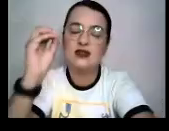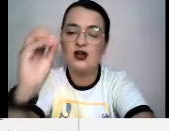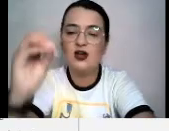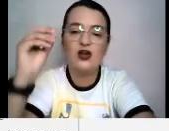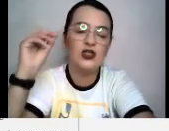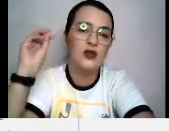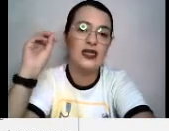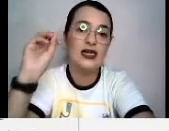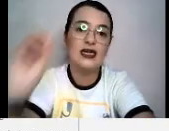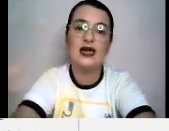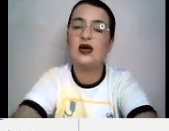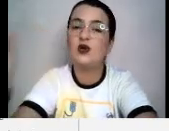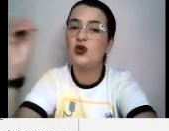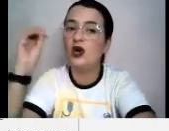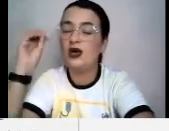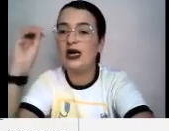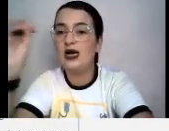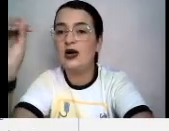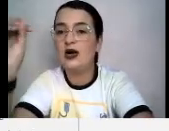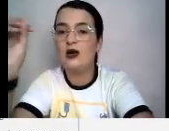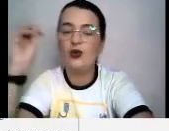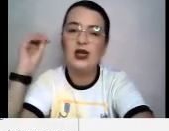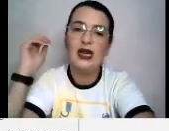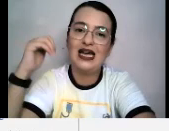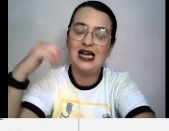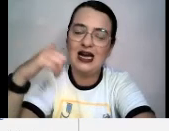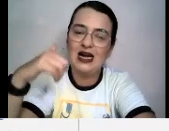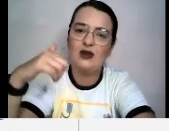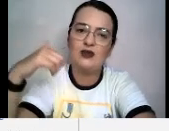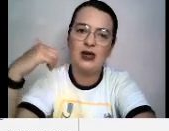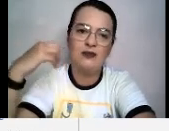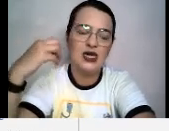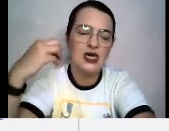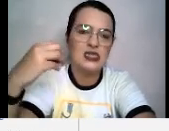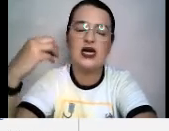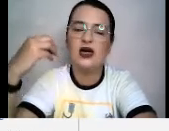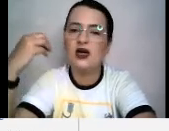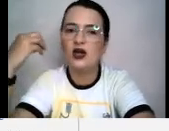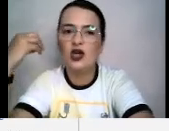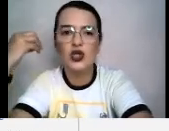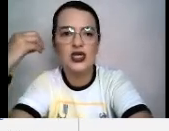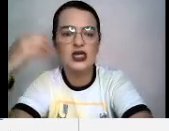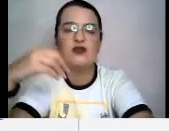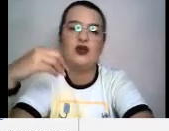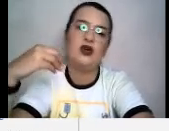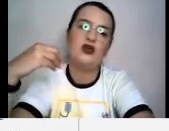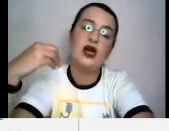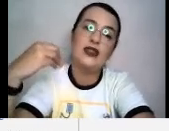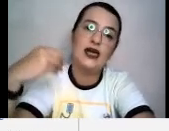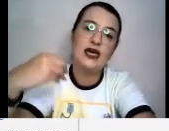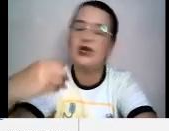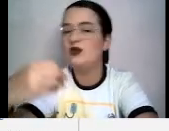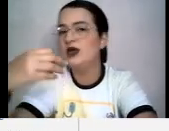vocês coloquem seu material no local legal, na mesa, coloque o livro, coloque